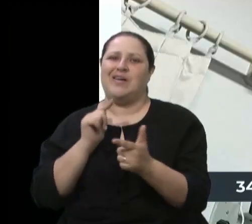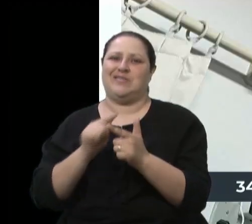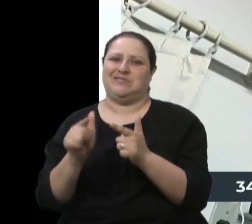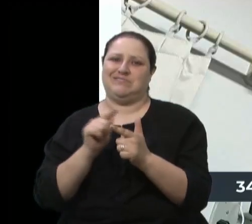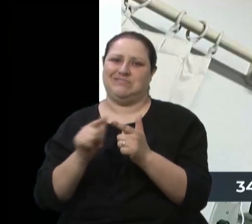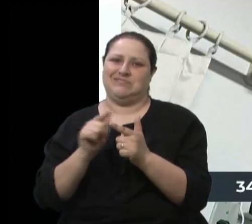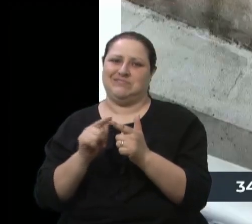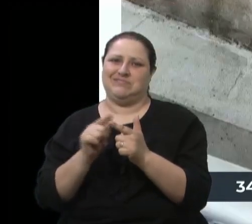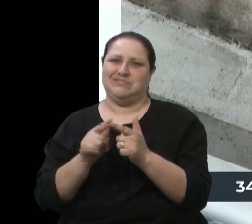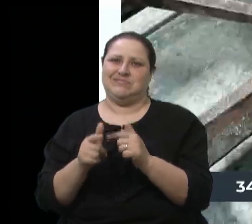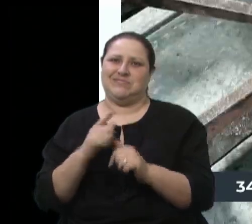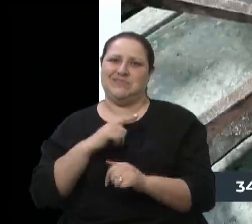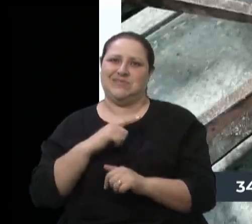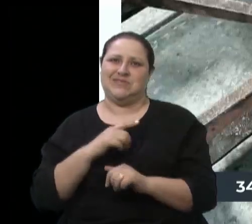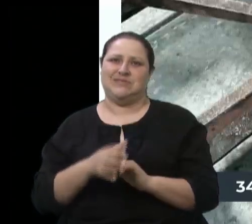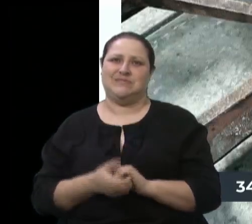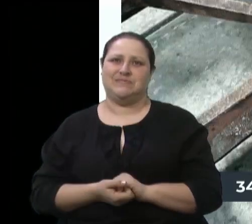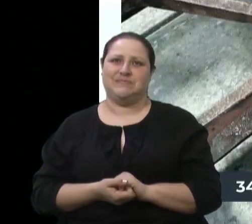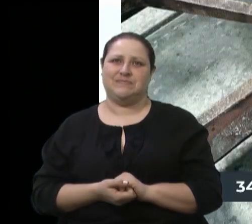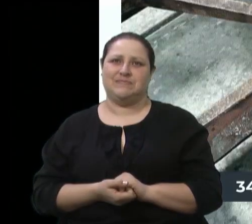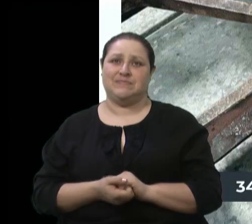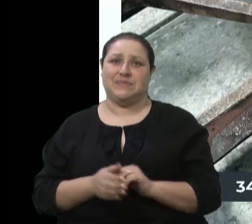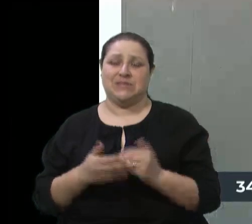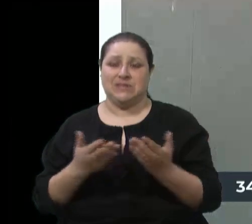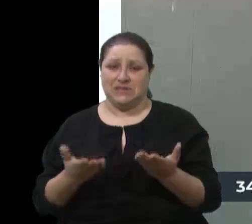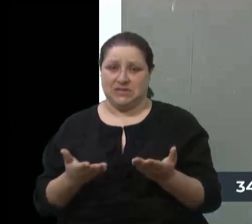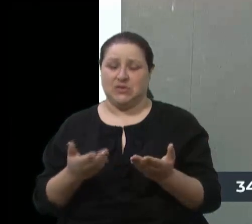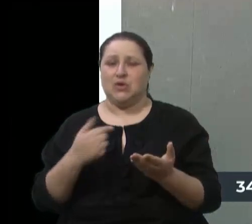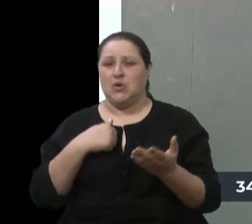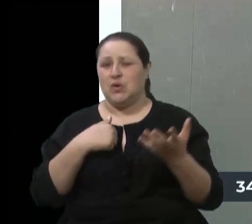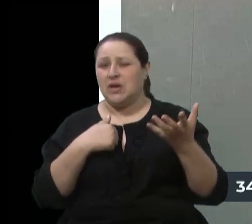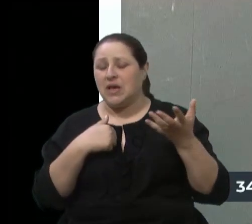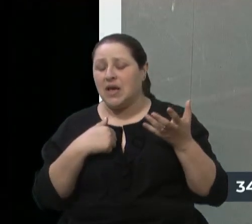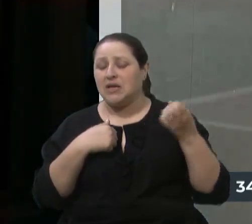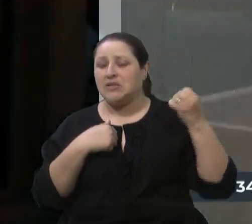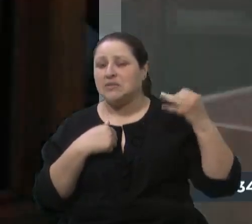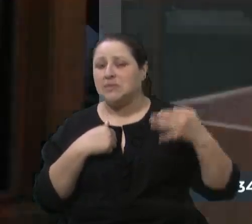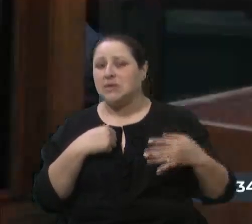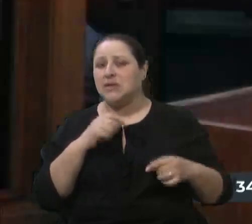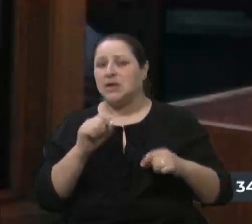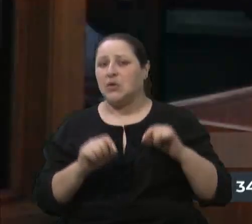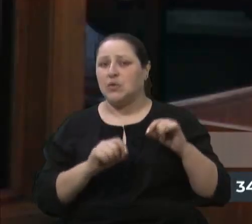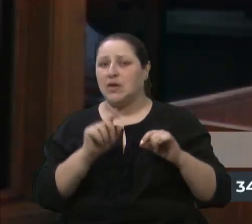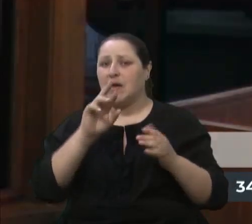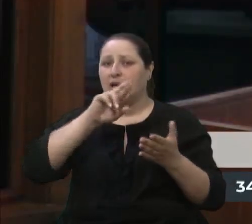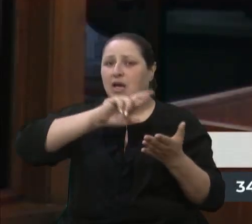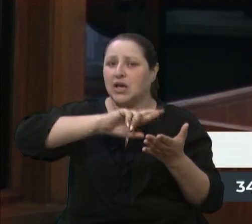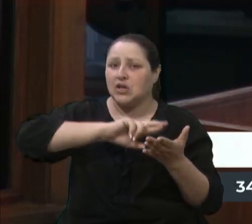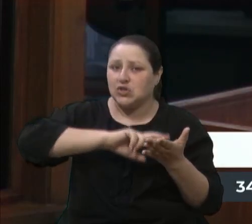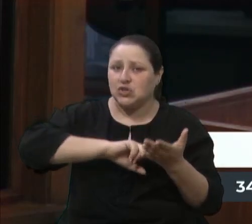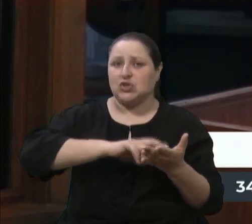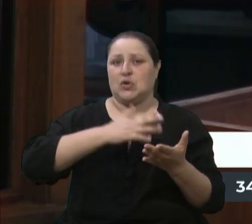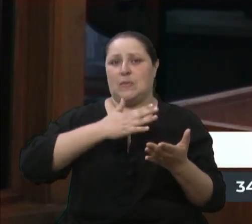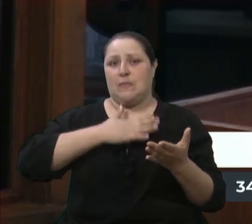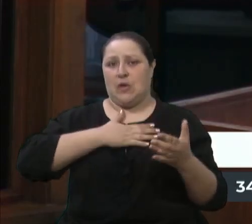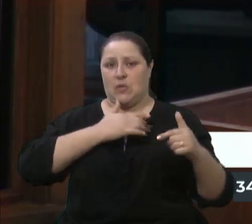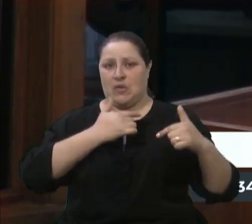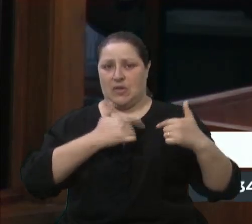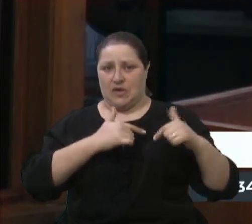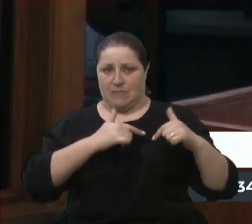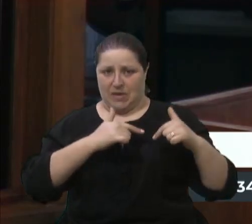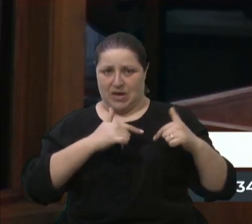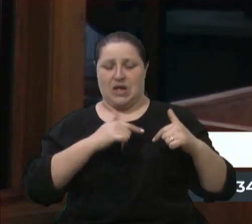problemas. Bom, o que eu estou querendo dizer, né? São registros que o mandato fez, que não